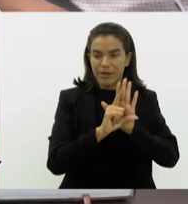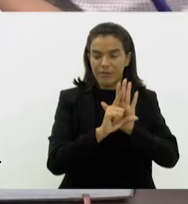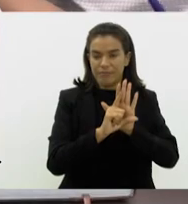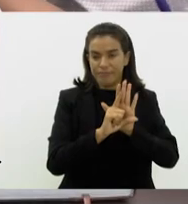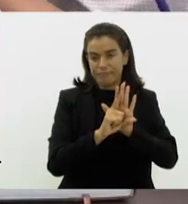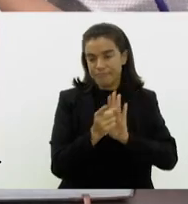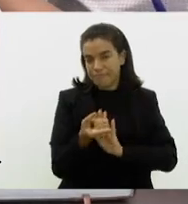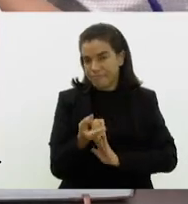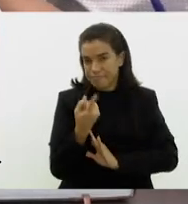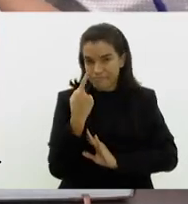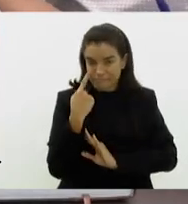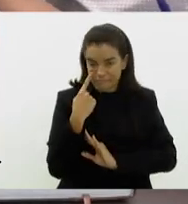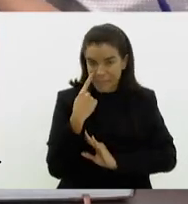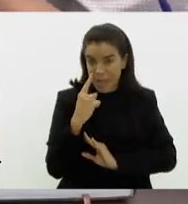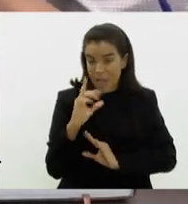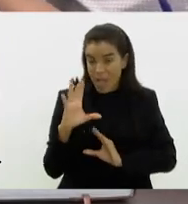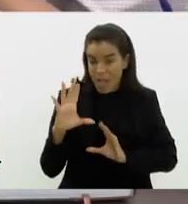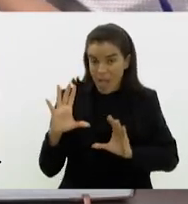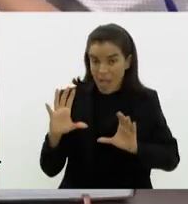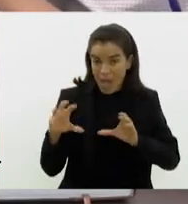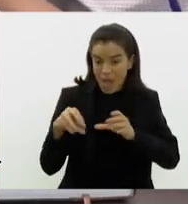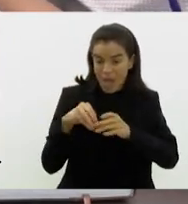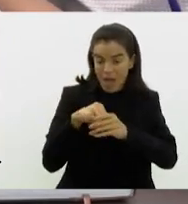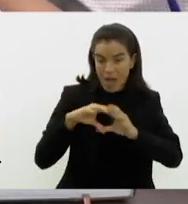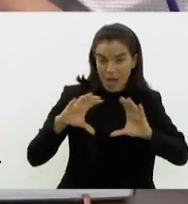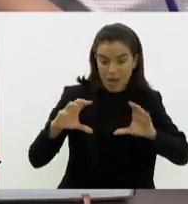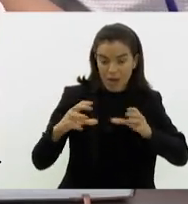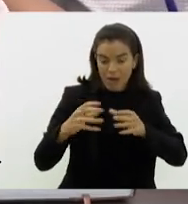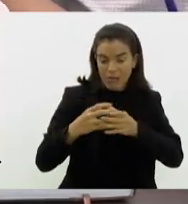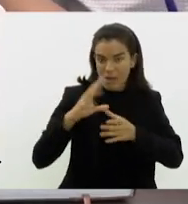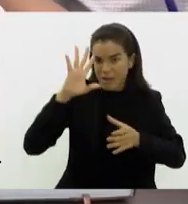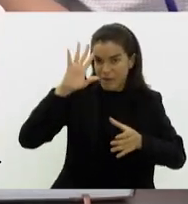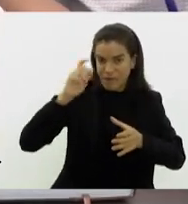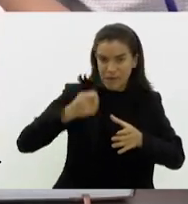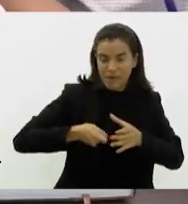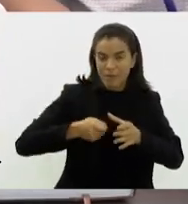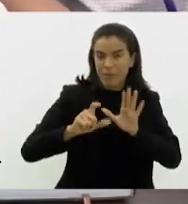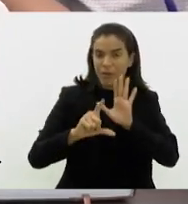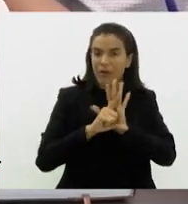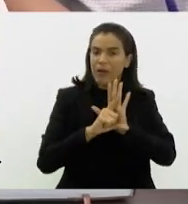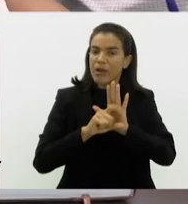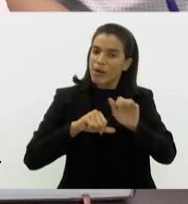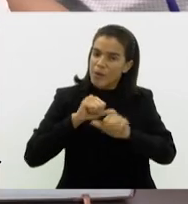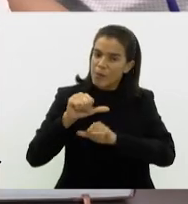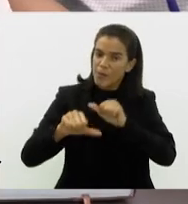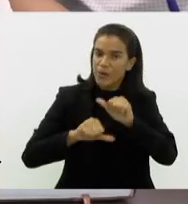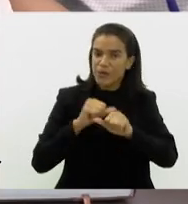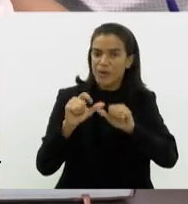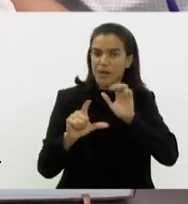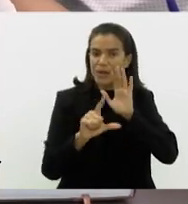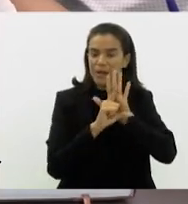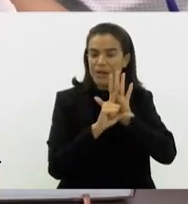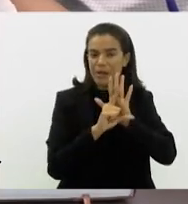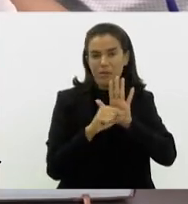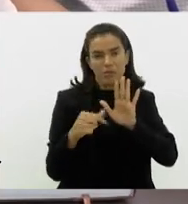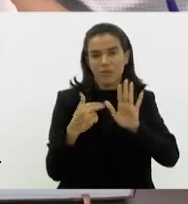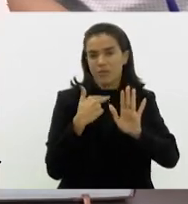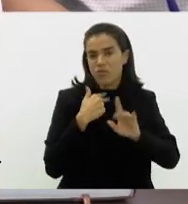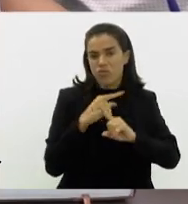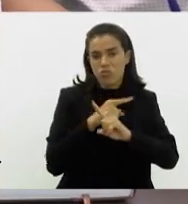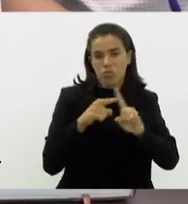Ora, se a composição é definida por lei, eu posso alterar por lei. Eu não posso autorizar